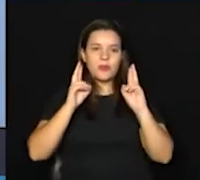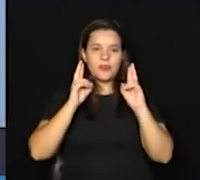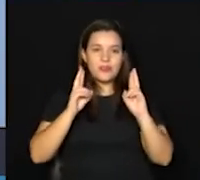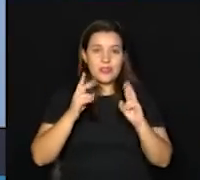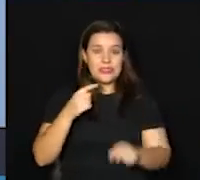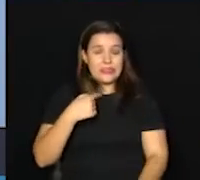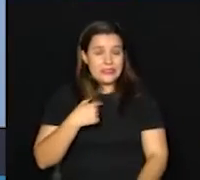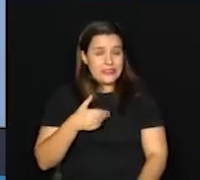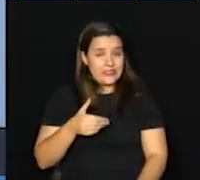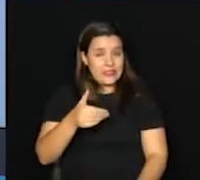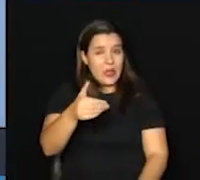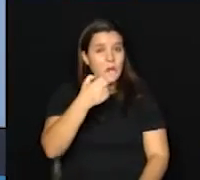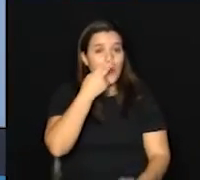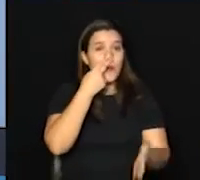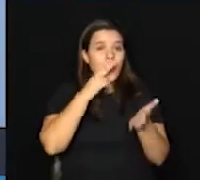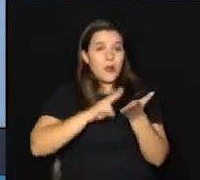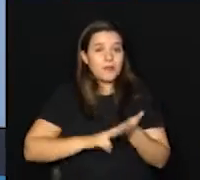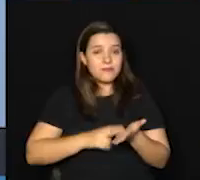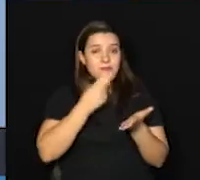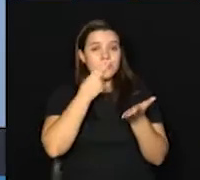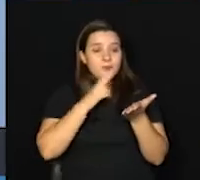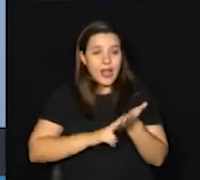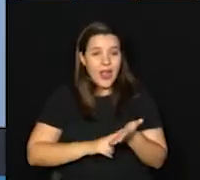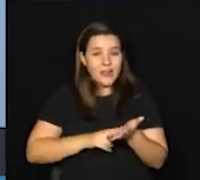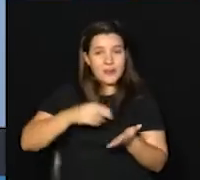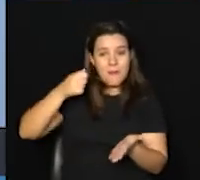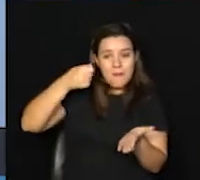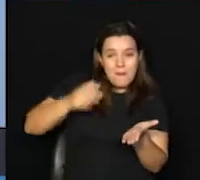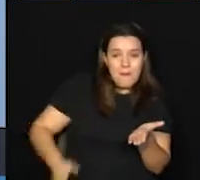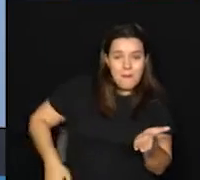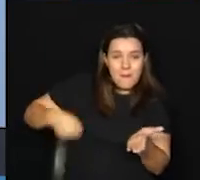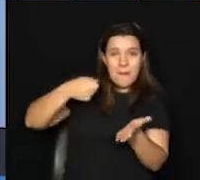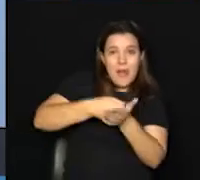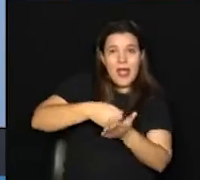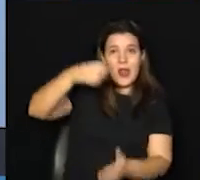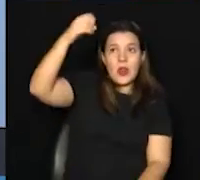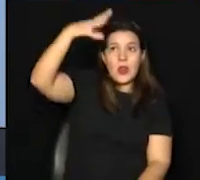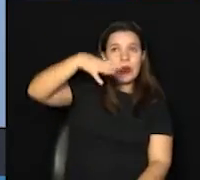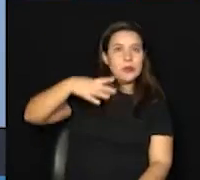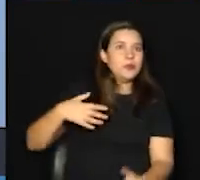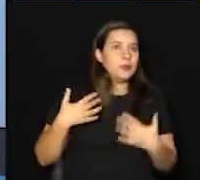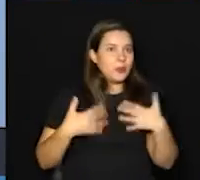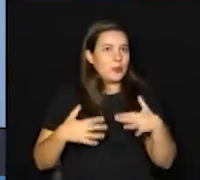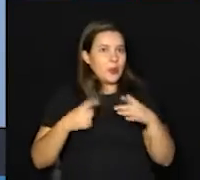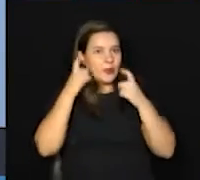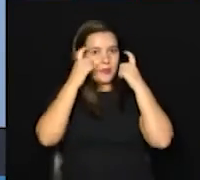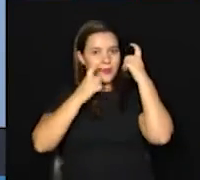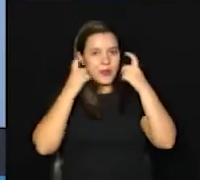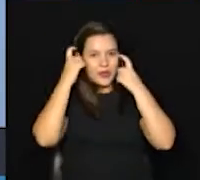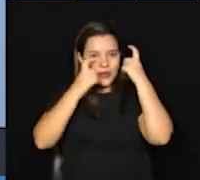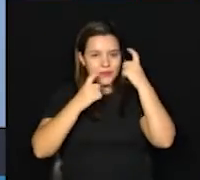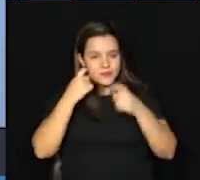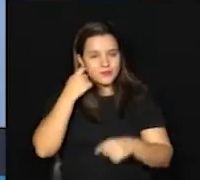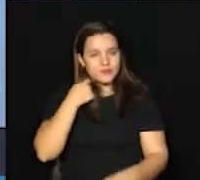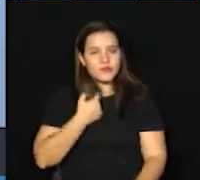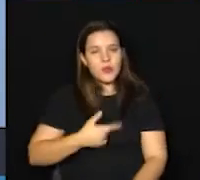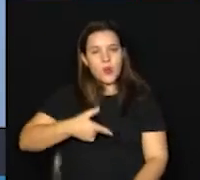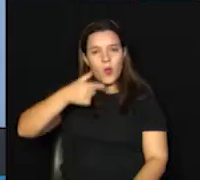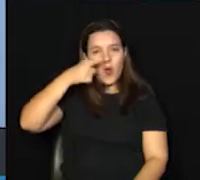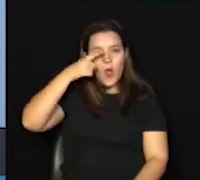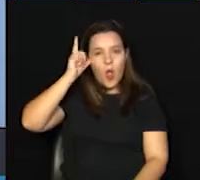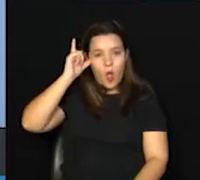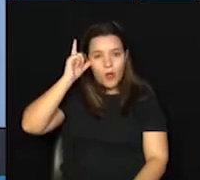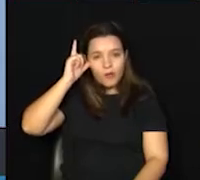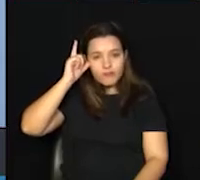da energia elétrica depois de tudo isso. Mas olha só, ontem a Defesa Civil emitiu um novo